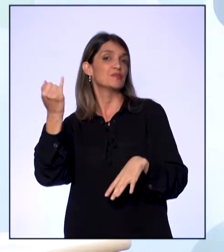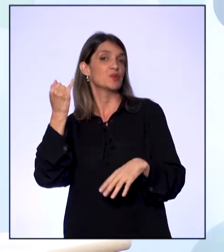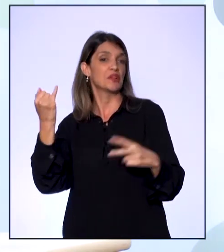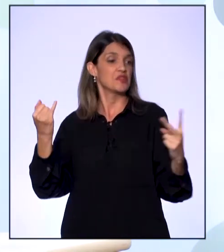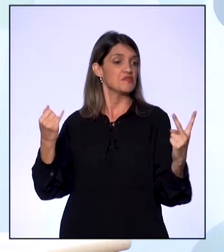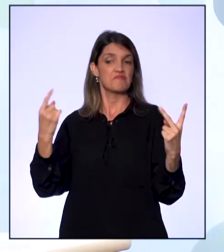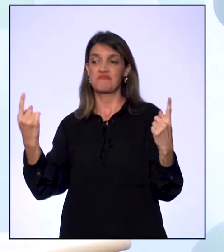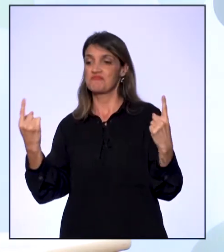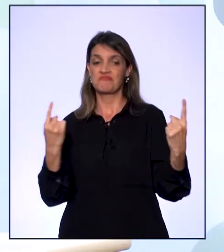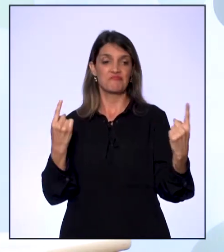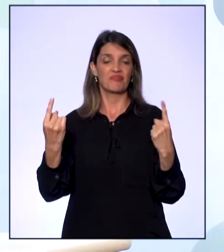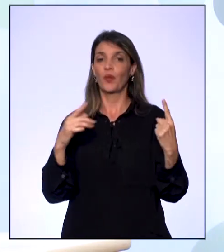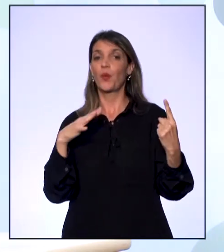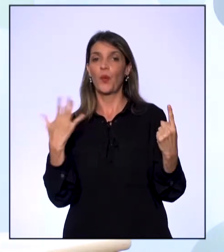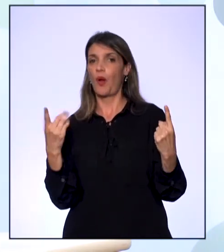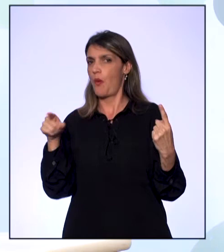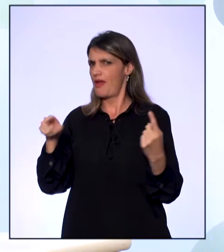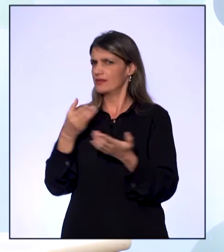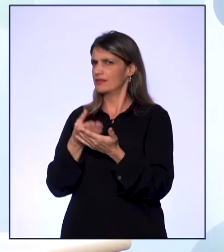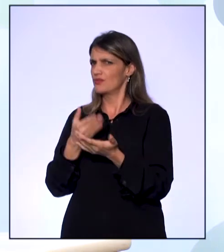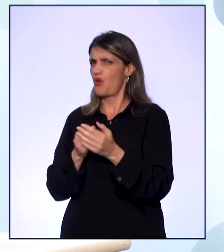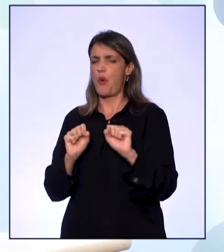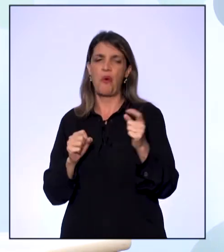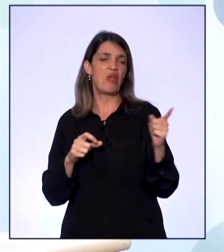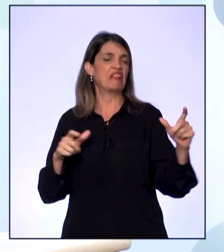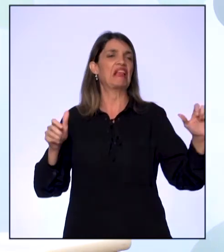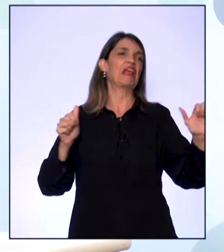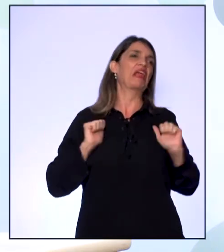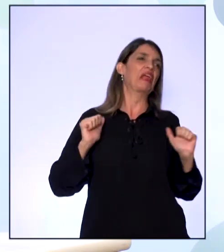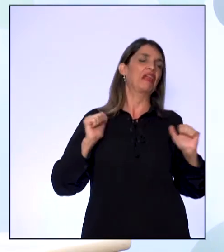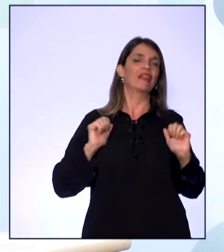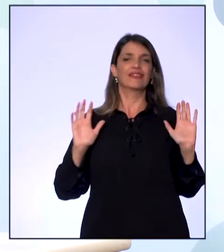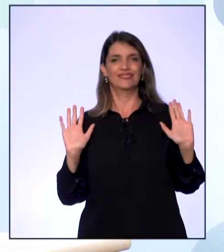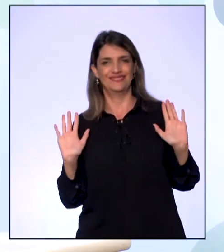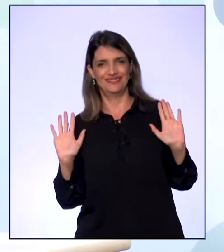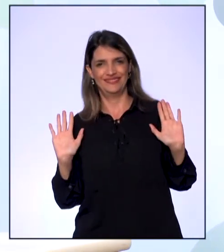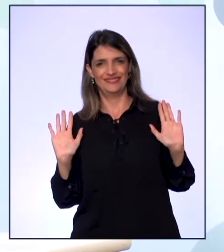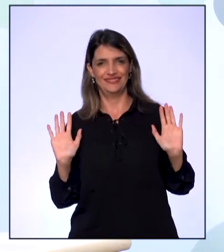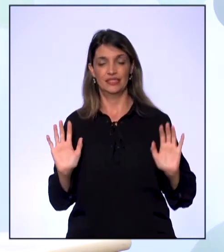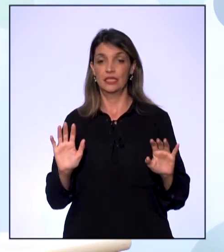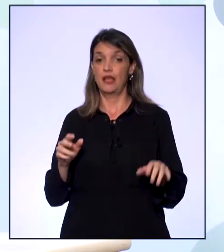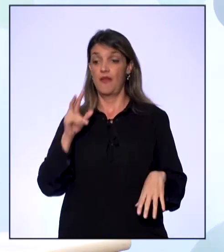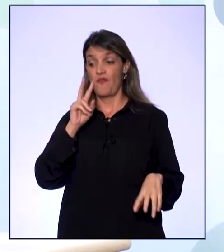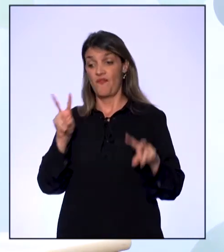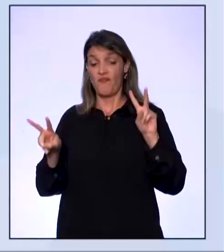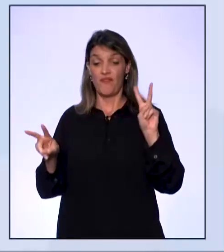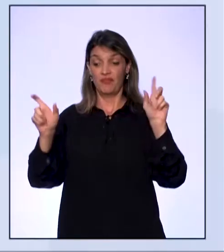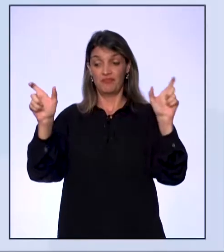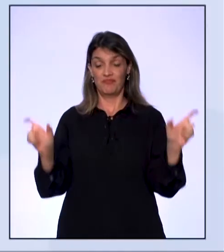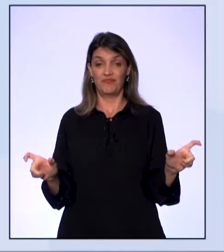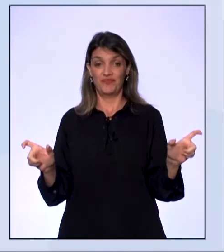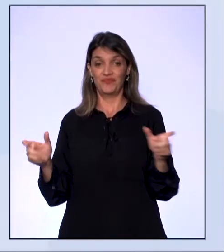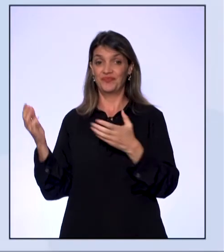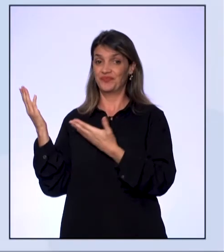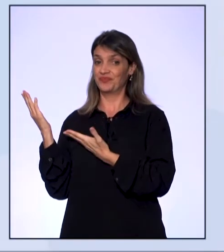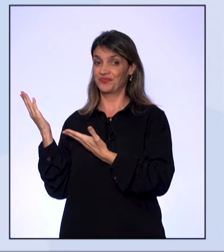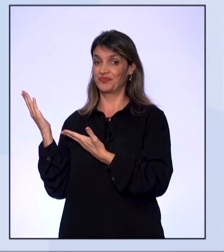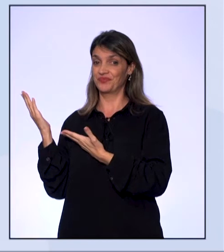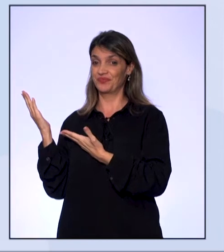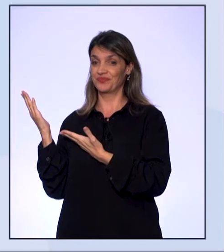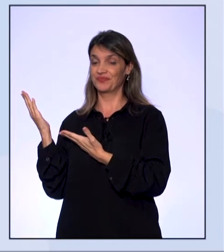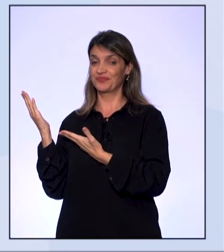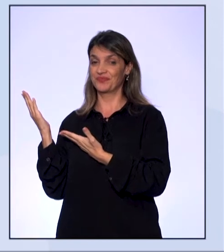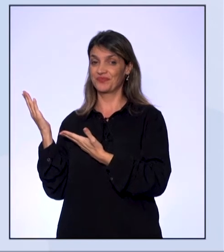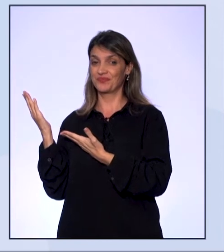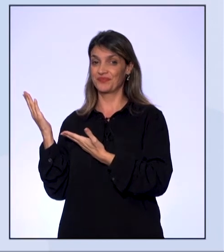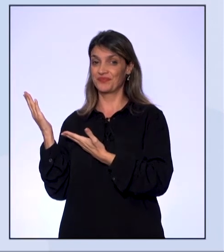que tem um grau de importância? E a gente tem que pensar assim sobre o posicionamento. Quando a gente olha o posicionamento, e aparece na tela para vocês agora, o